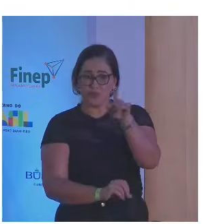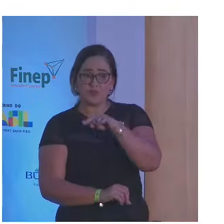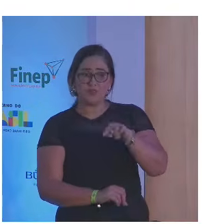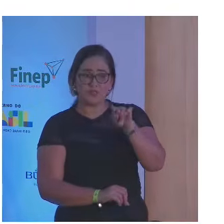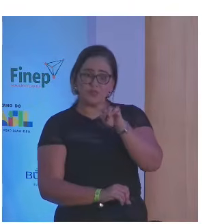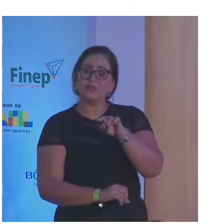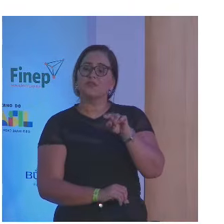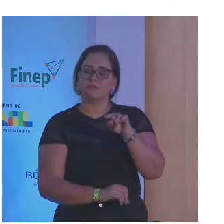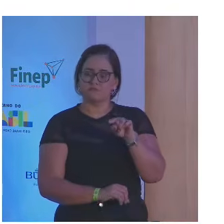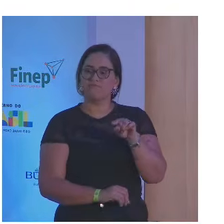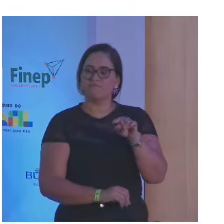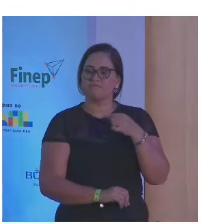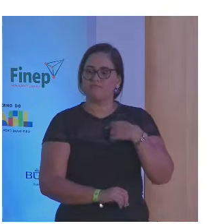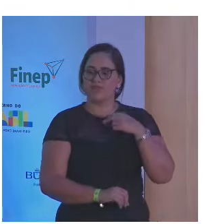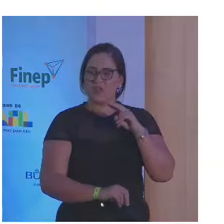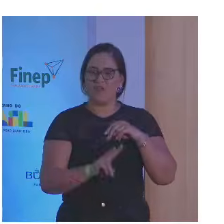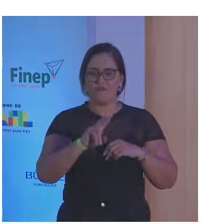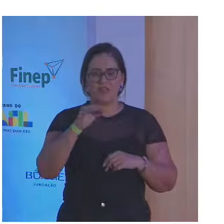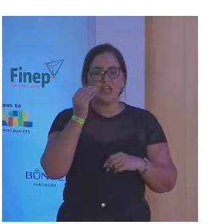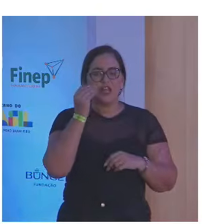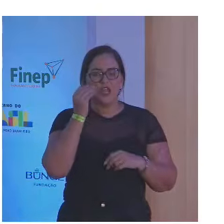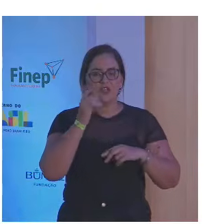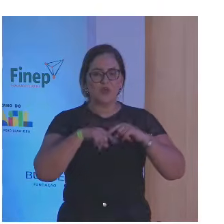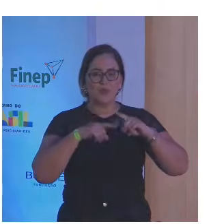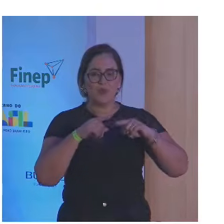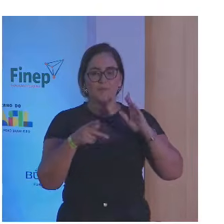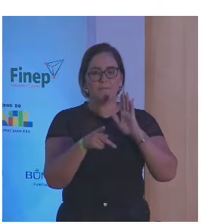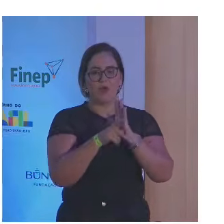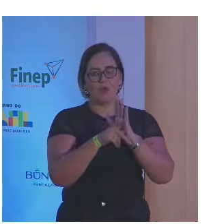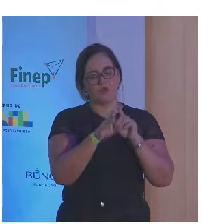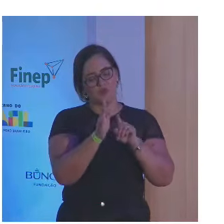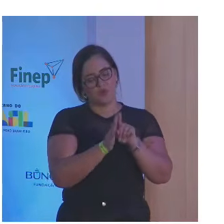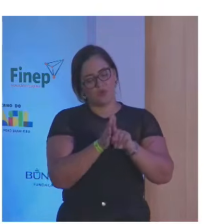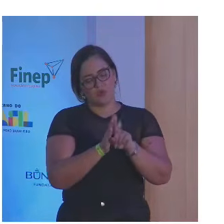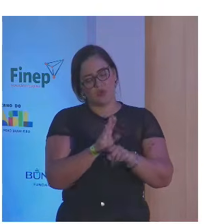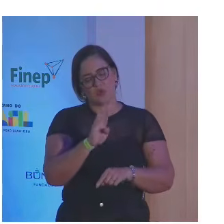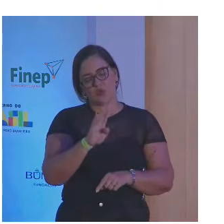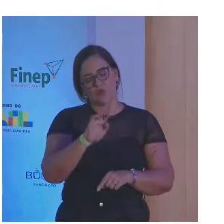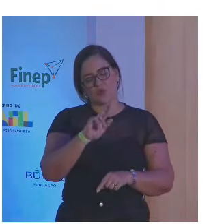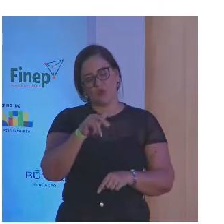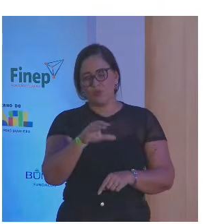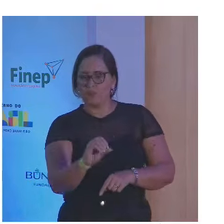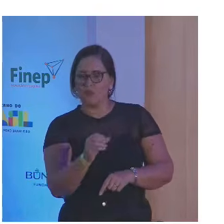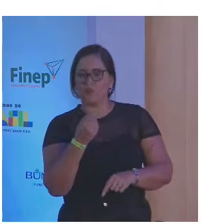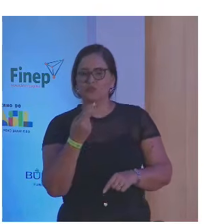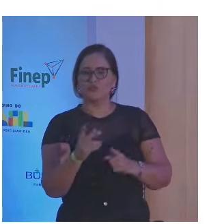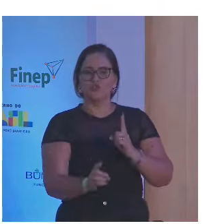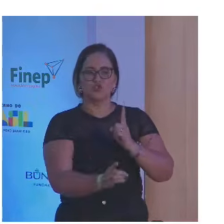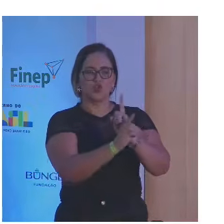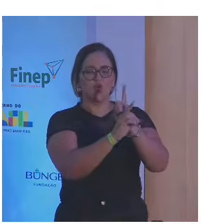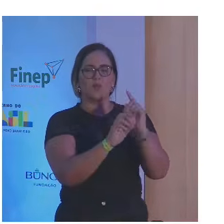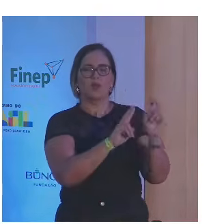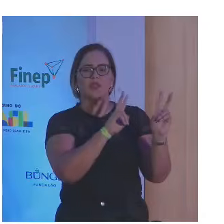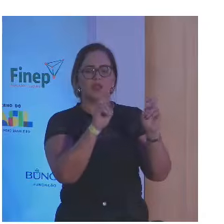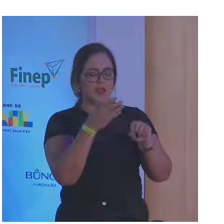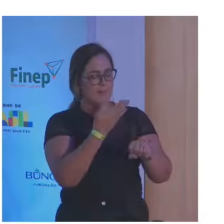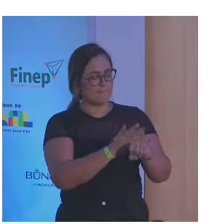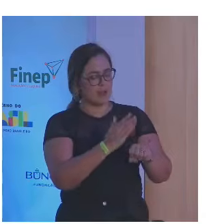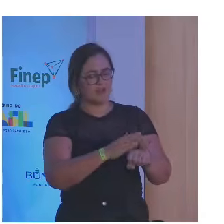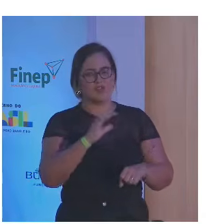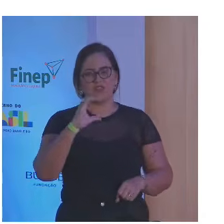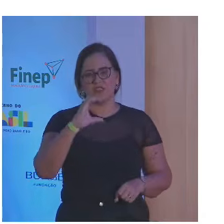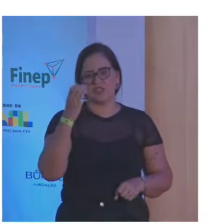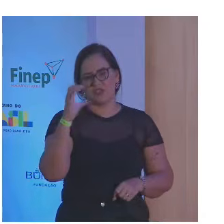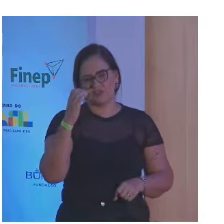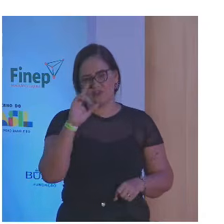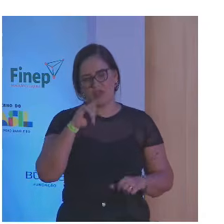vocês viraram as cobaias e os objetos de pesquisa, e o Bruno Latour, na verdade, discorre uma teoria de que a prática